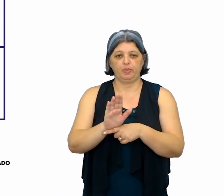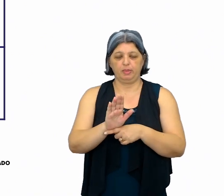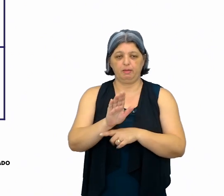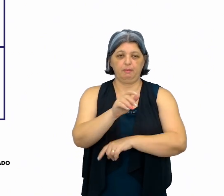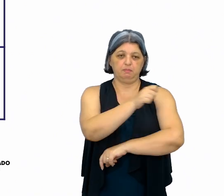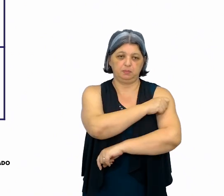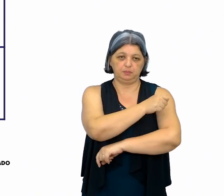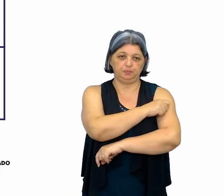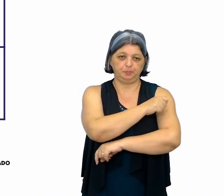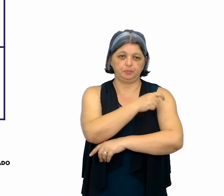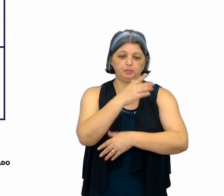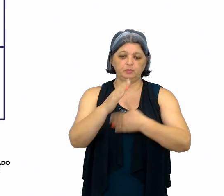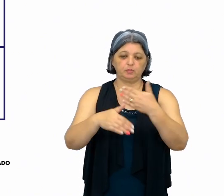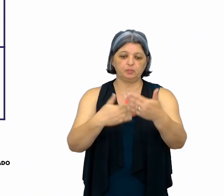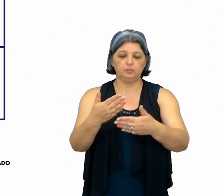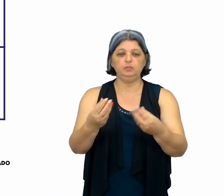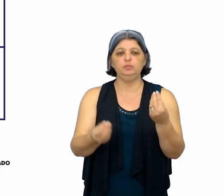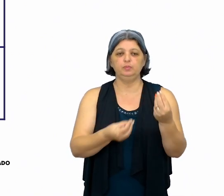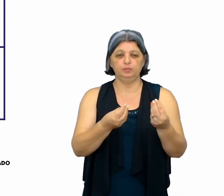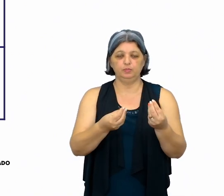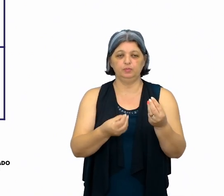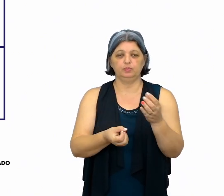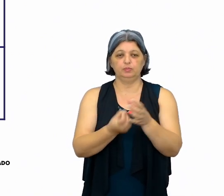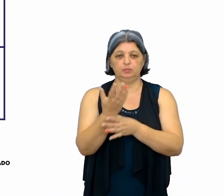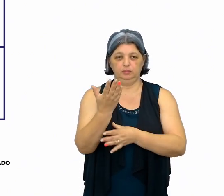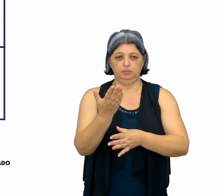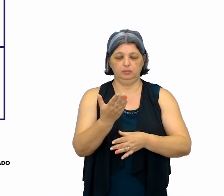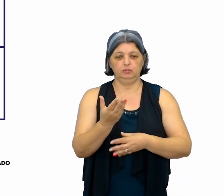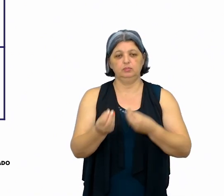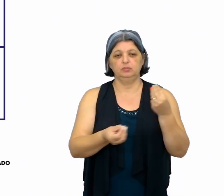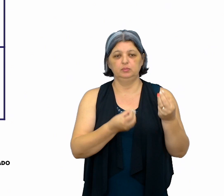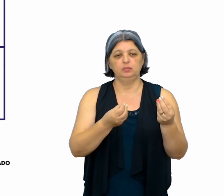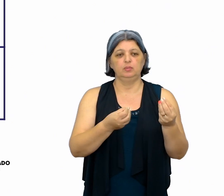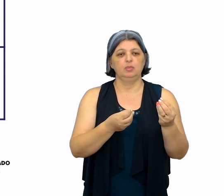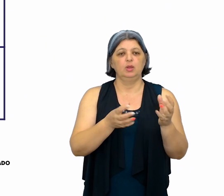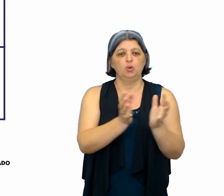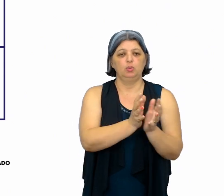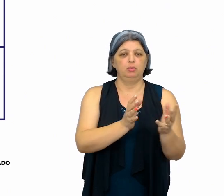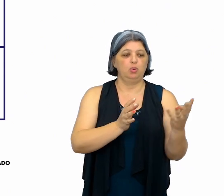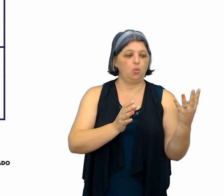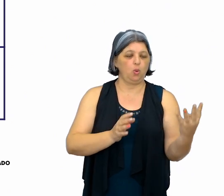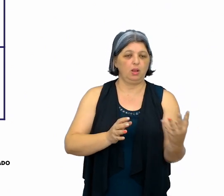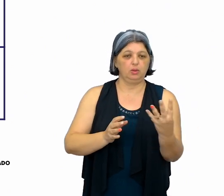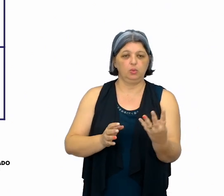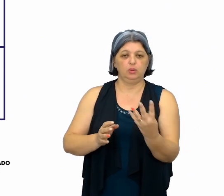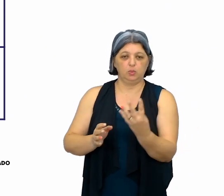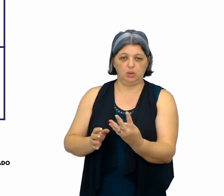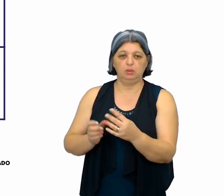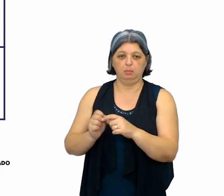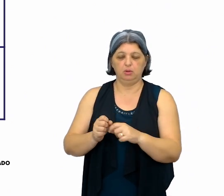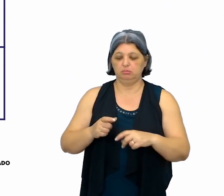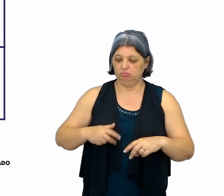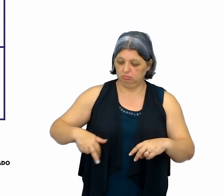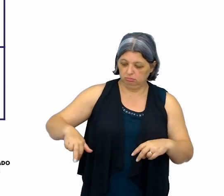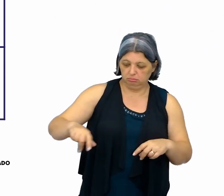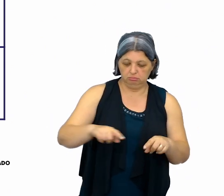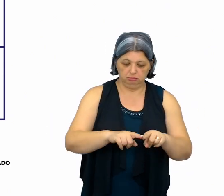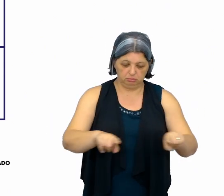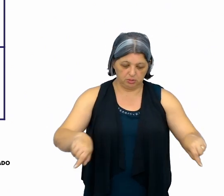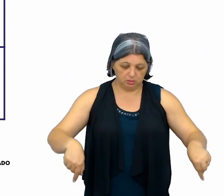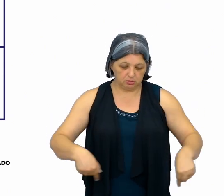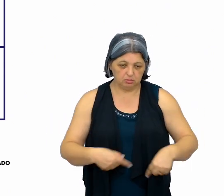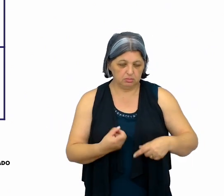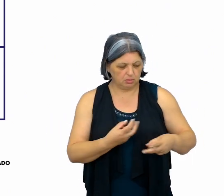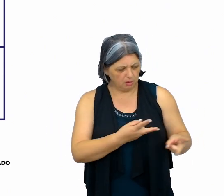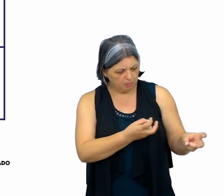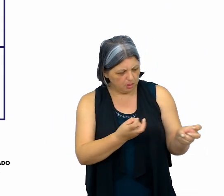produção. Como os estudantes trabalharão em quartetos, vocês devem circular pela sala e observar se